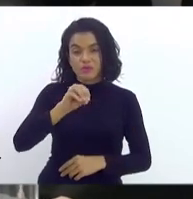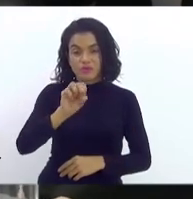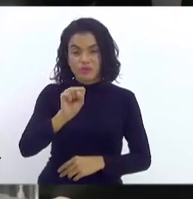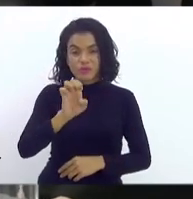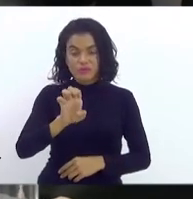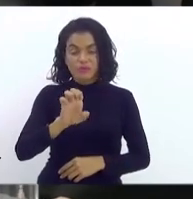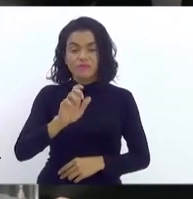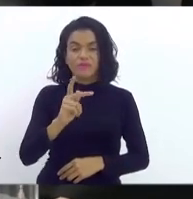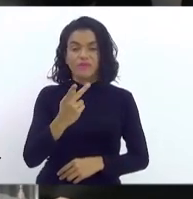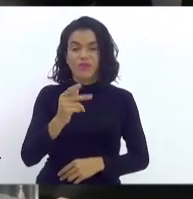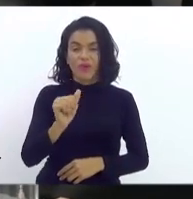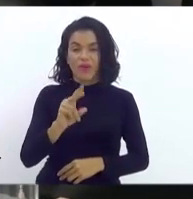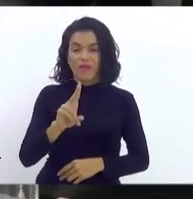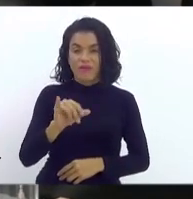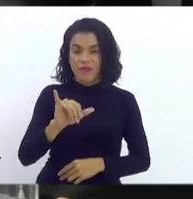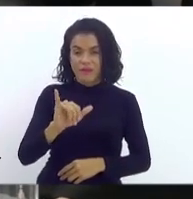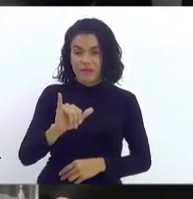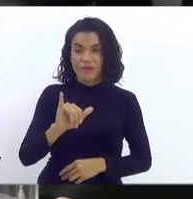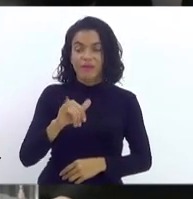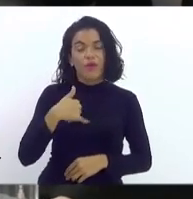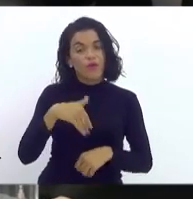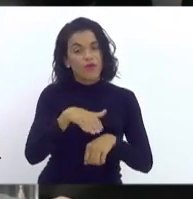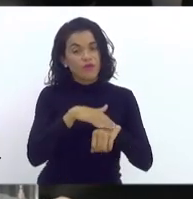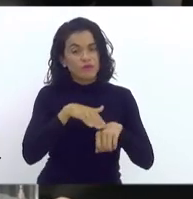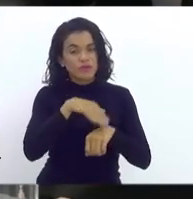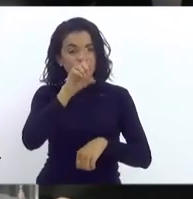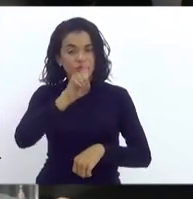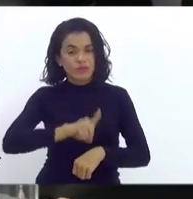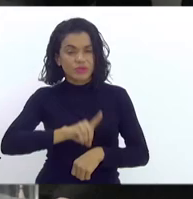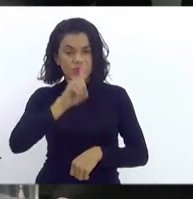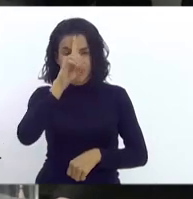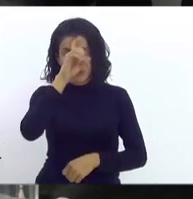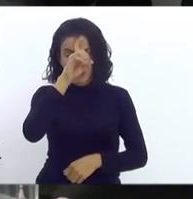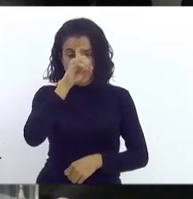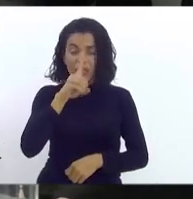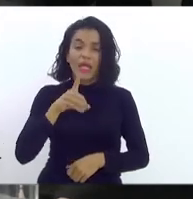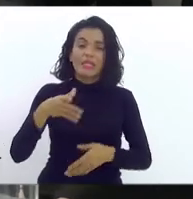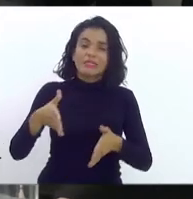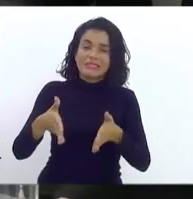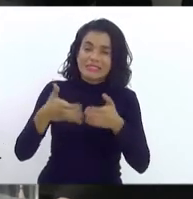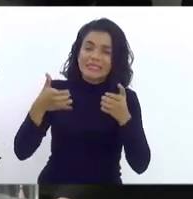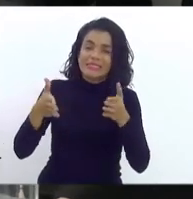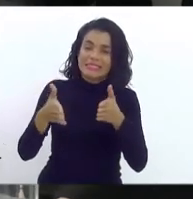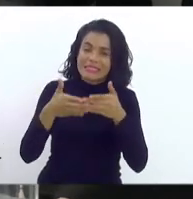com o diretor-geral do hospital e ele clama por essa rede